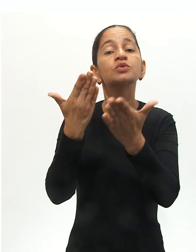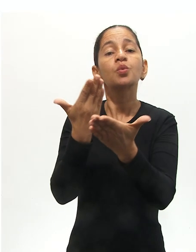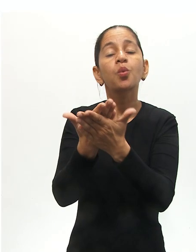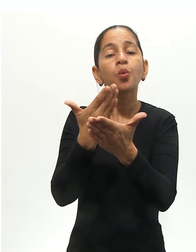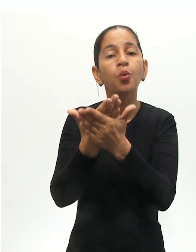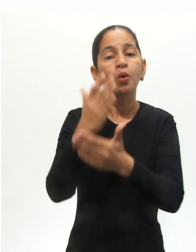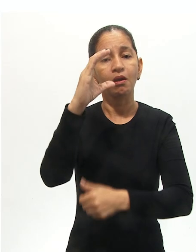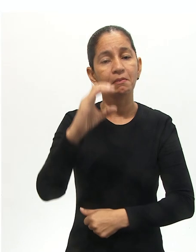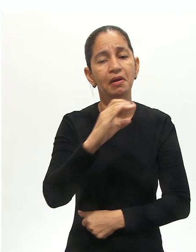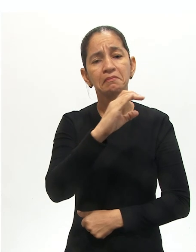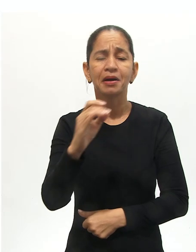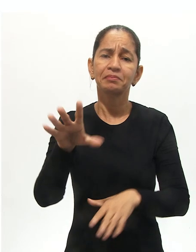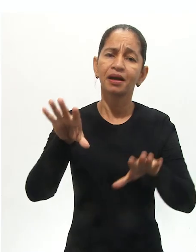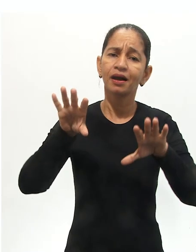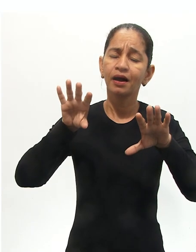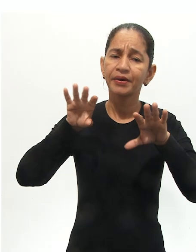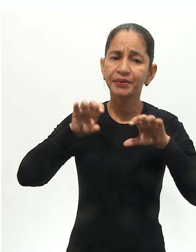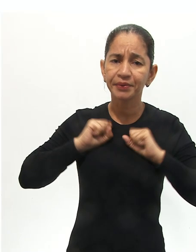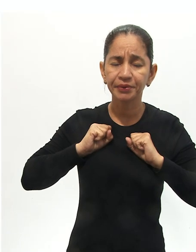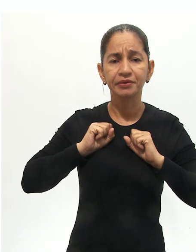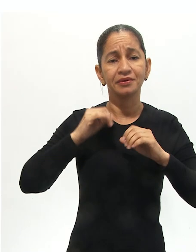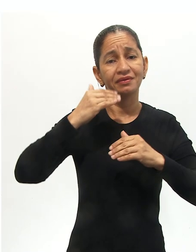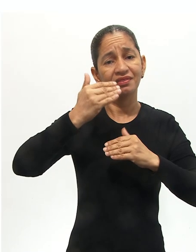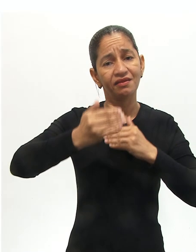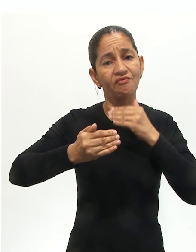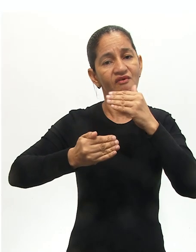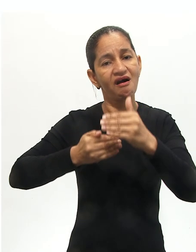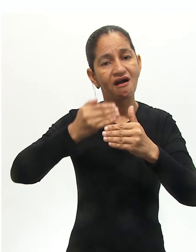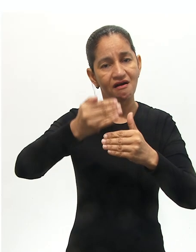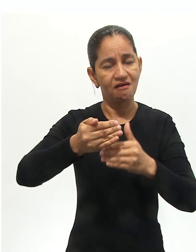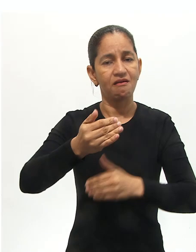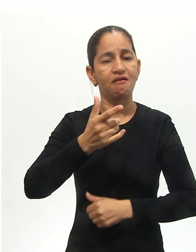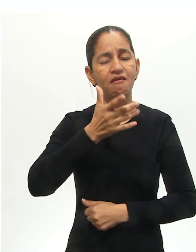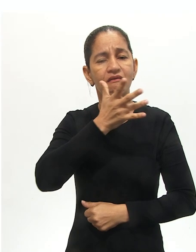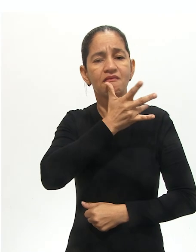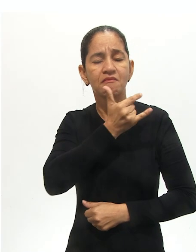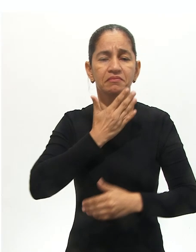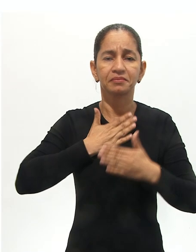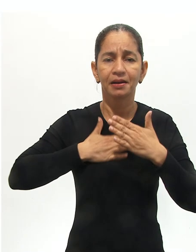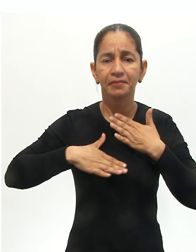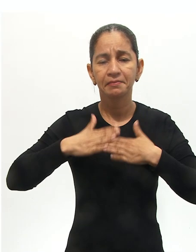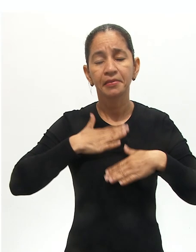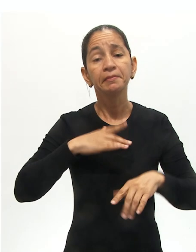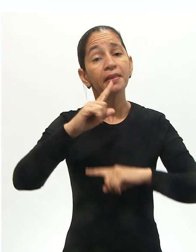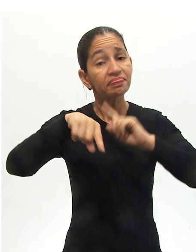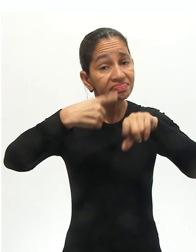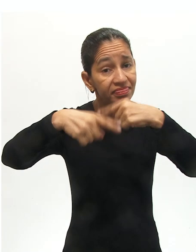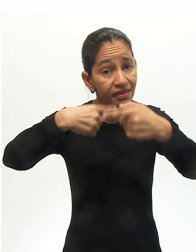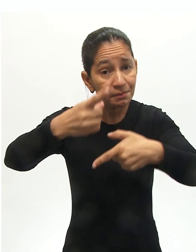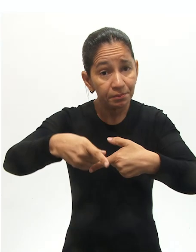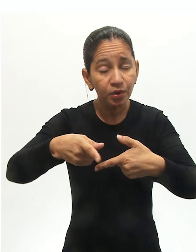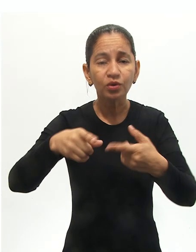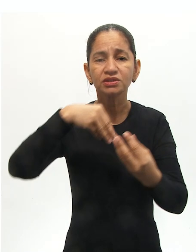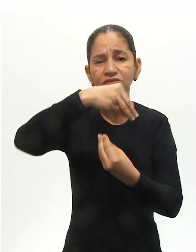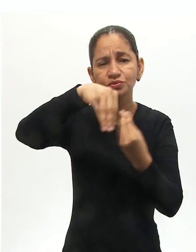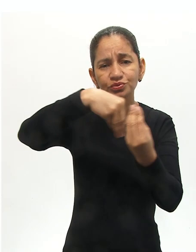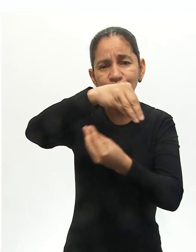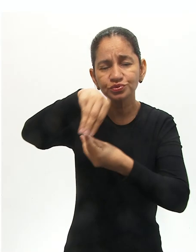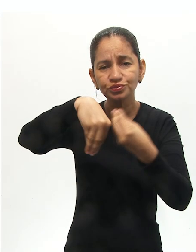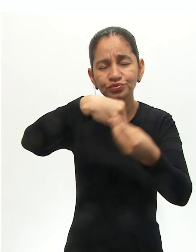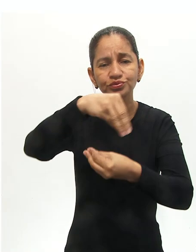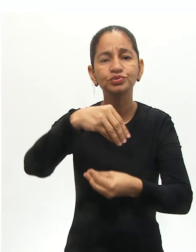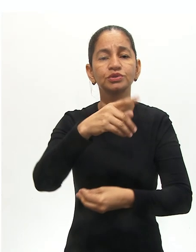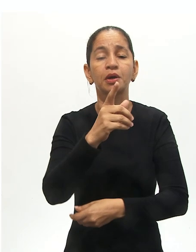ela vai com o tempo assimilar a renovação metodológica, Então a gente vai ter um ensino